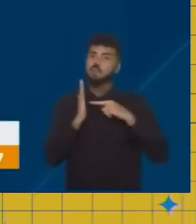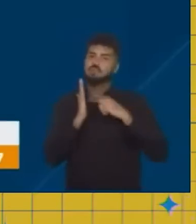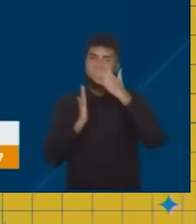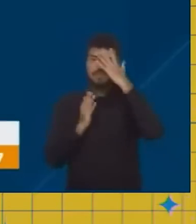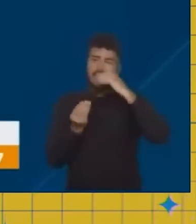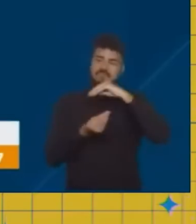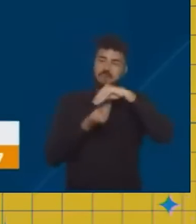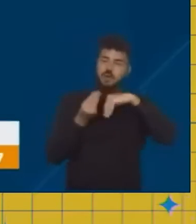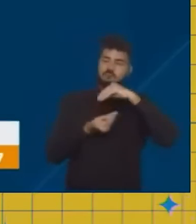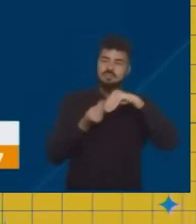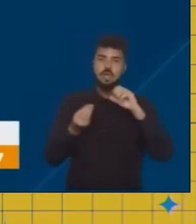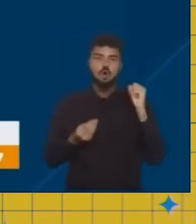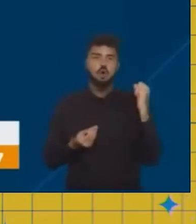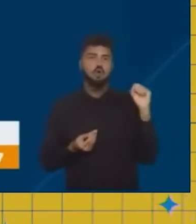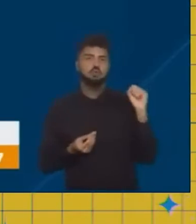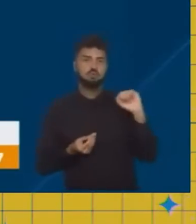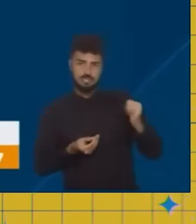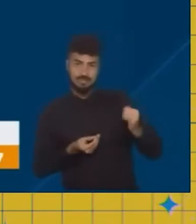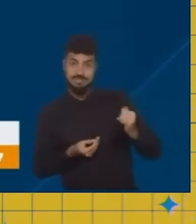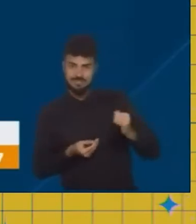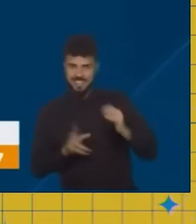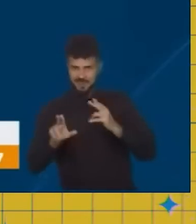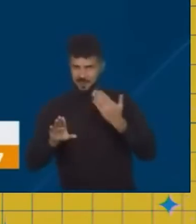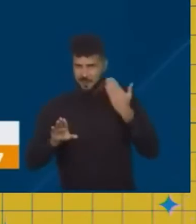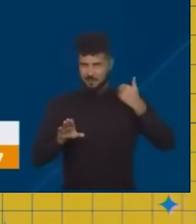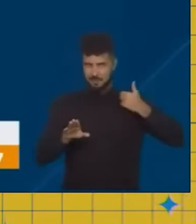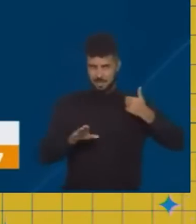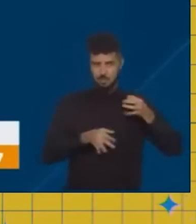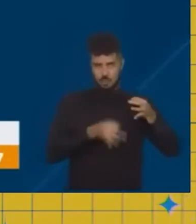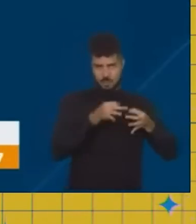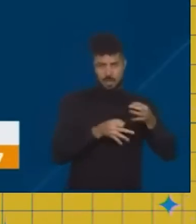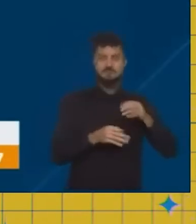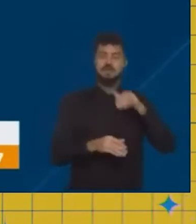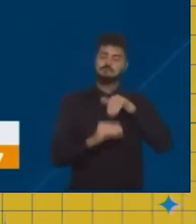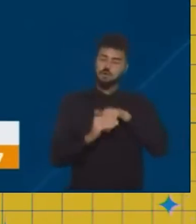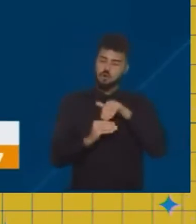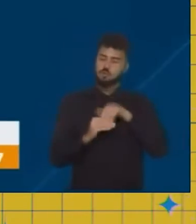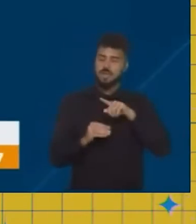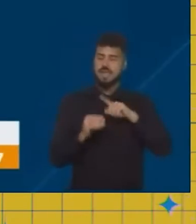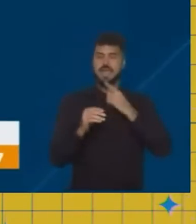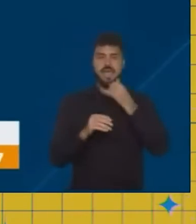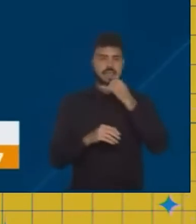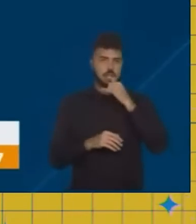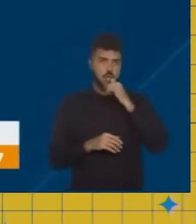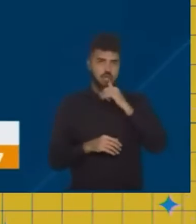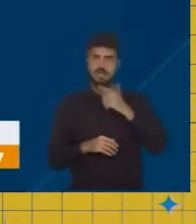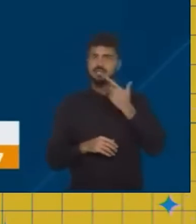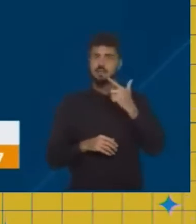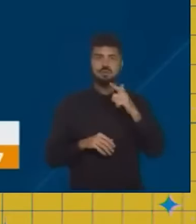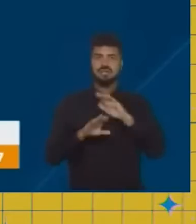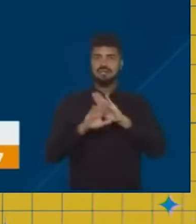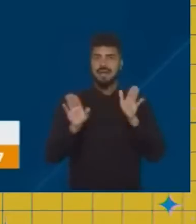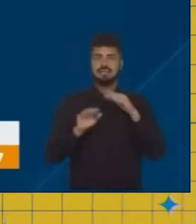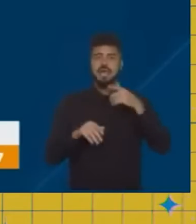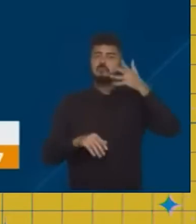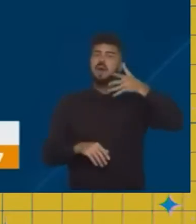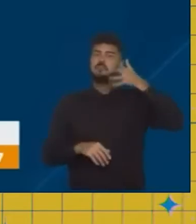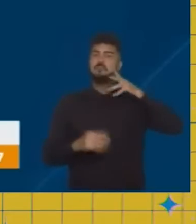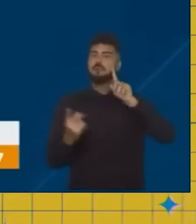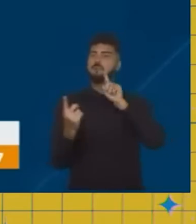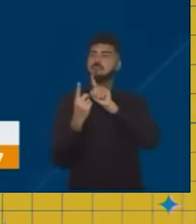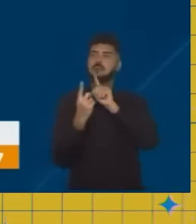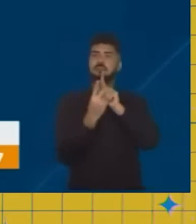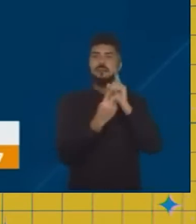janeiro. Da mesma forma que o primeiro julgamento, os votos serão depositados de forma eletrônica e não haverá deliberação presencial.